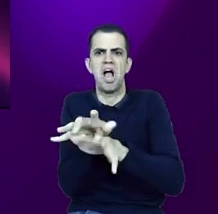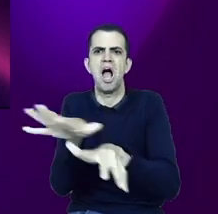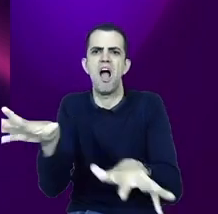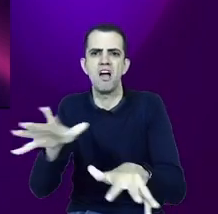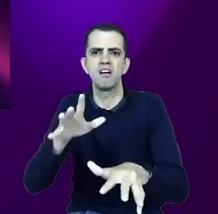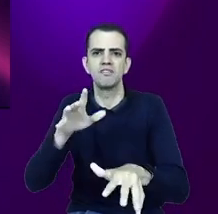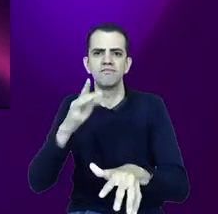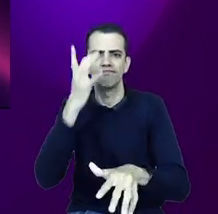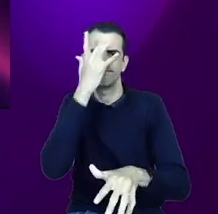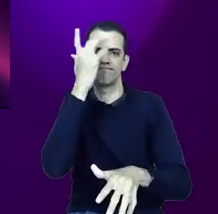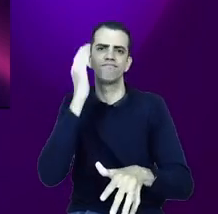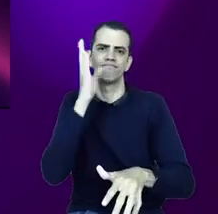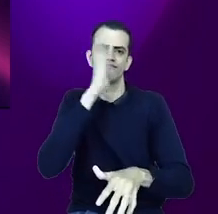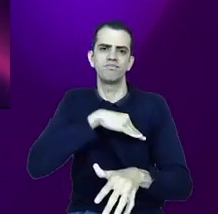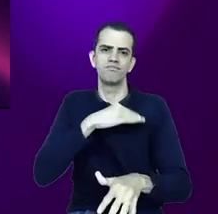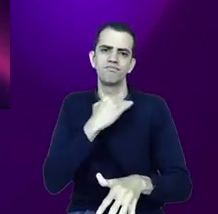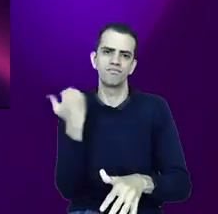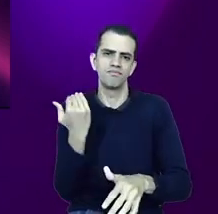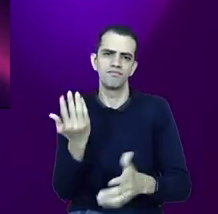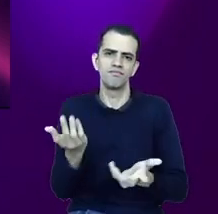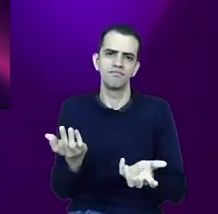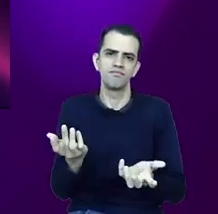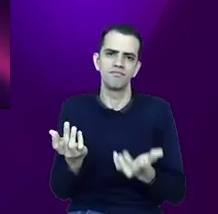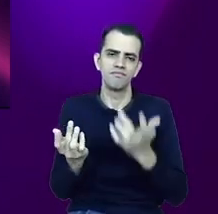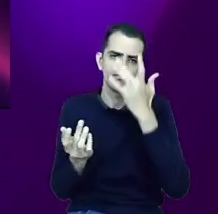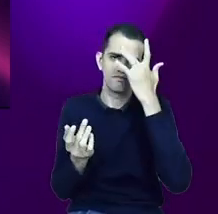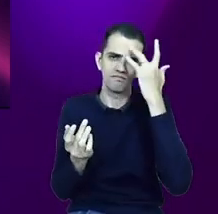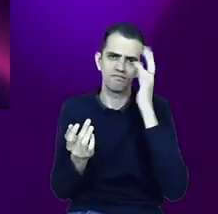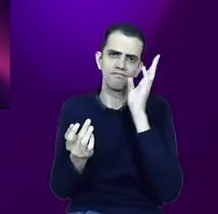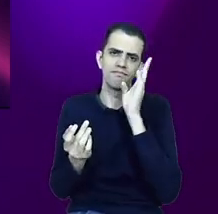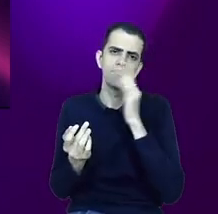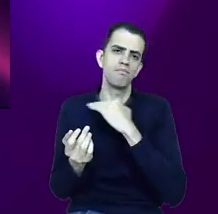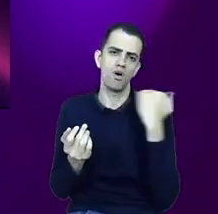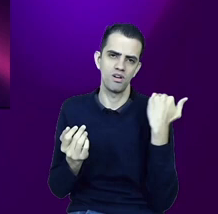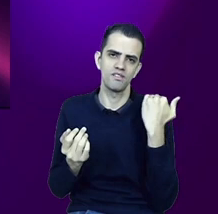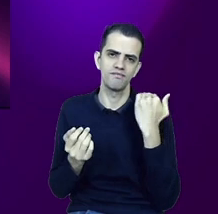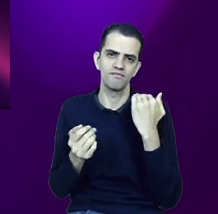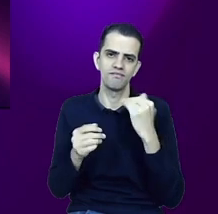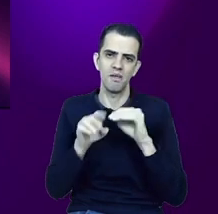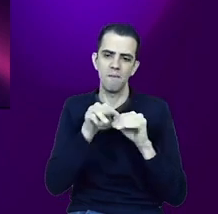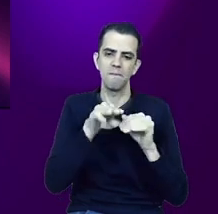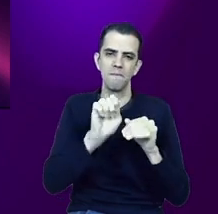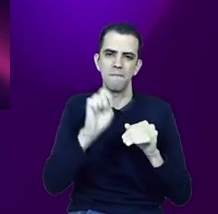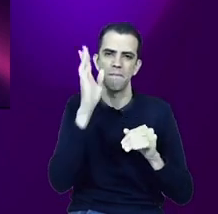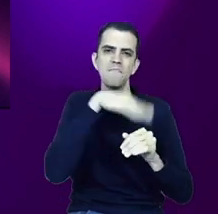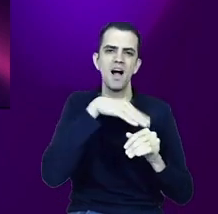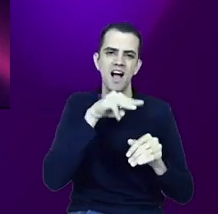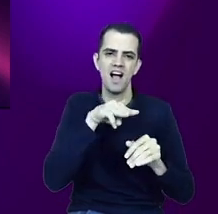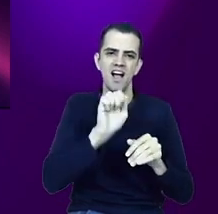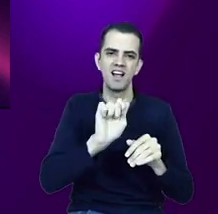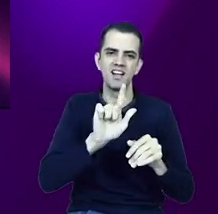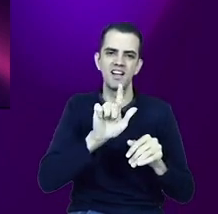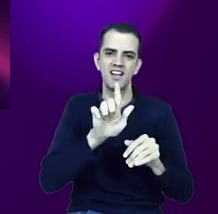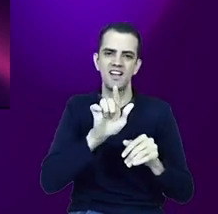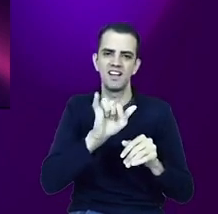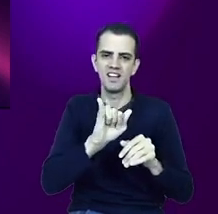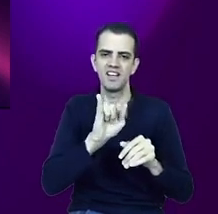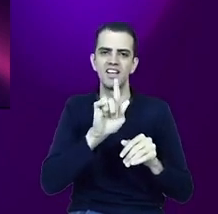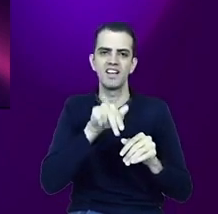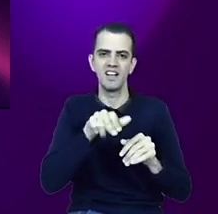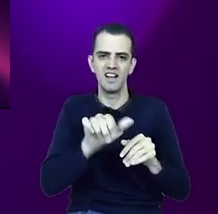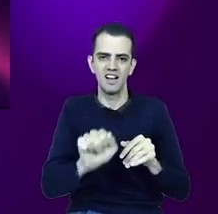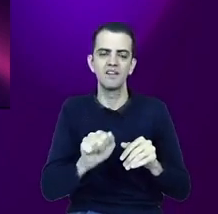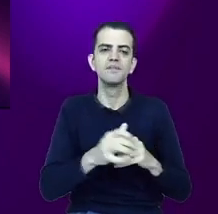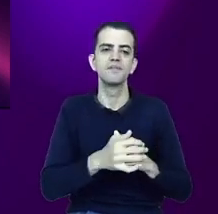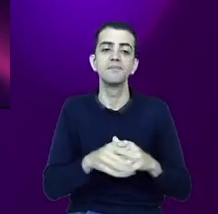áreas eloquentes, quando o limite da ressecção não atinge um volume tão grande do tumor. E muito